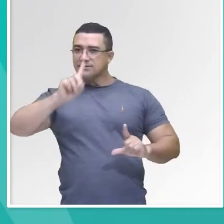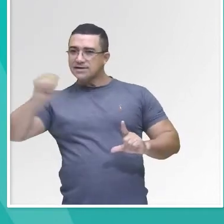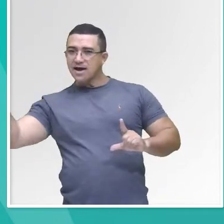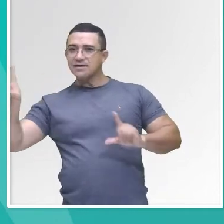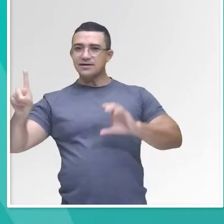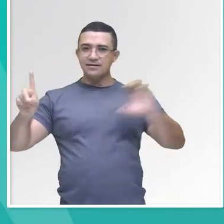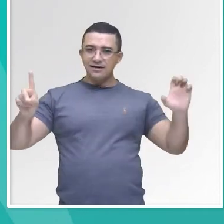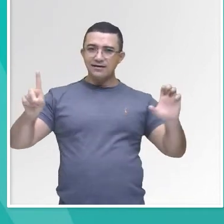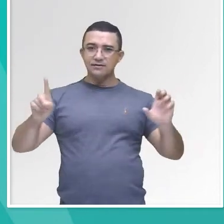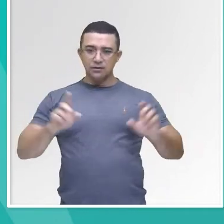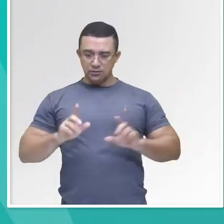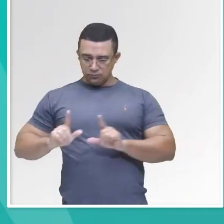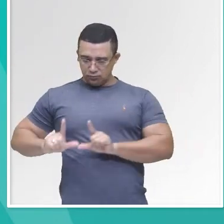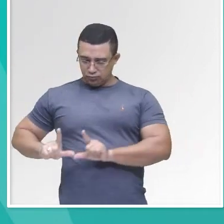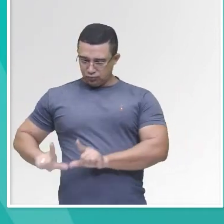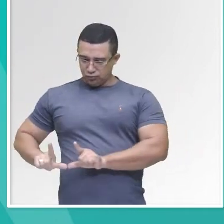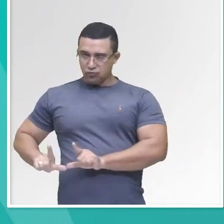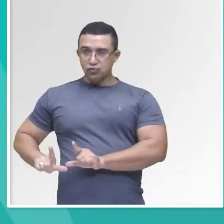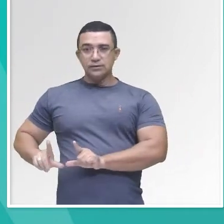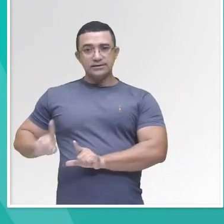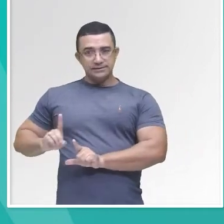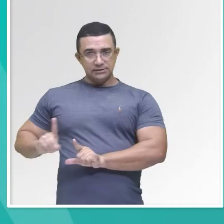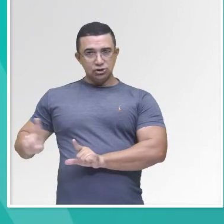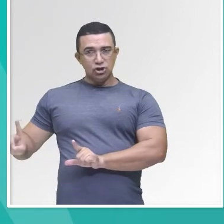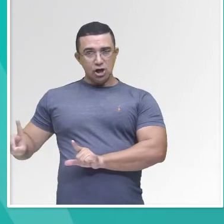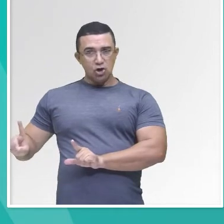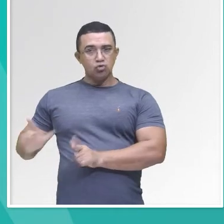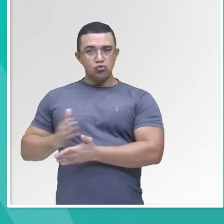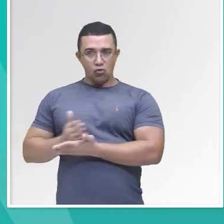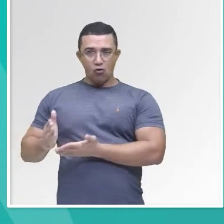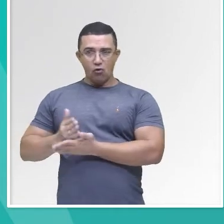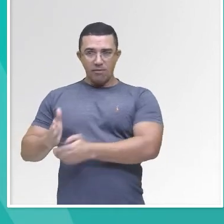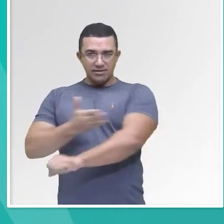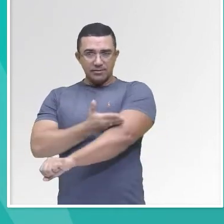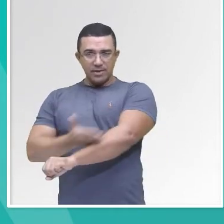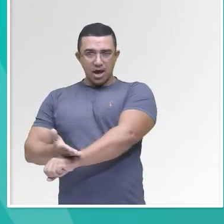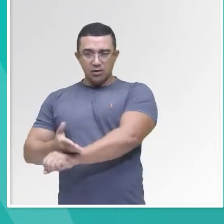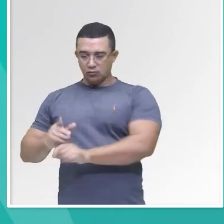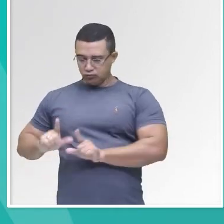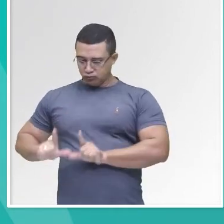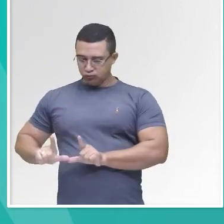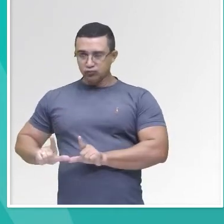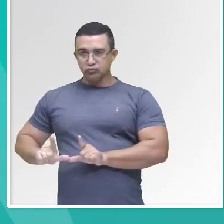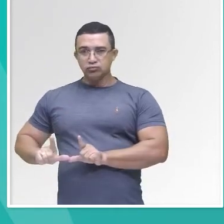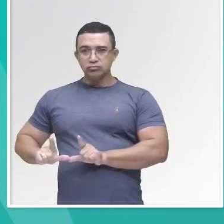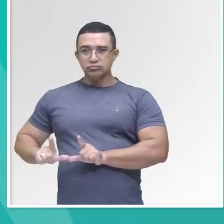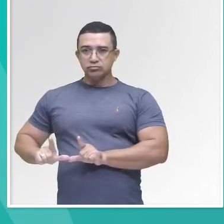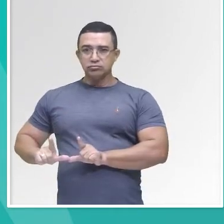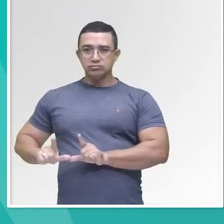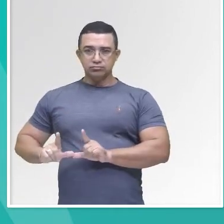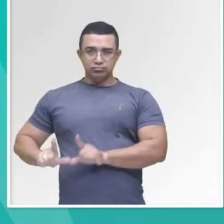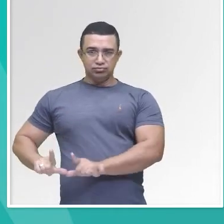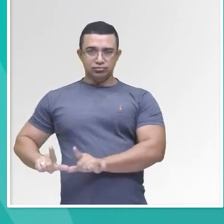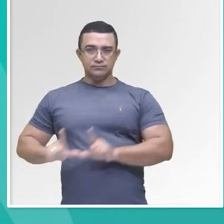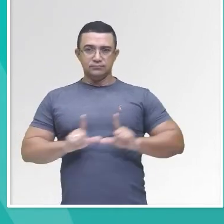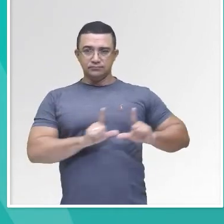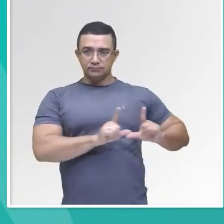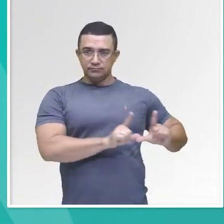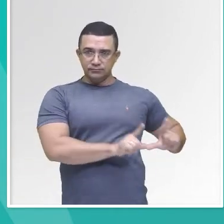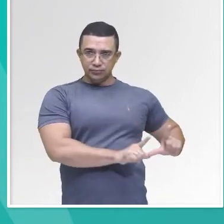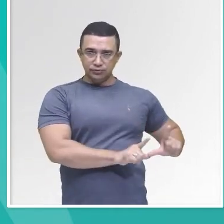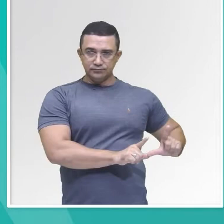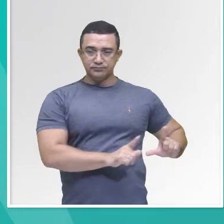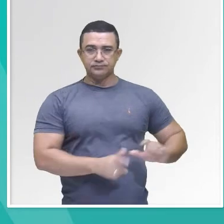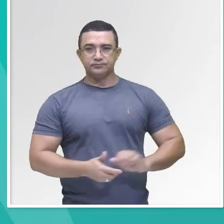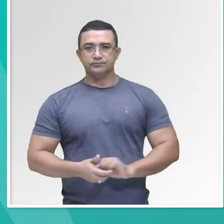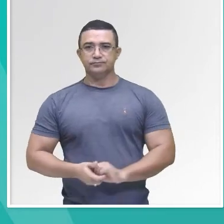tabuleiro, né, do meu lado direito tem que iniciar com uma casa branca, tá? Então as torres, elas ficam ali no cantinho